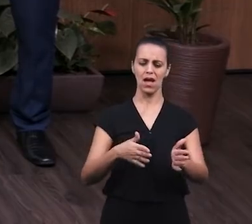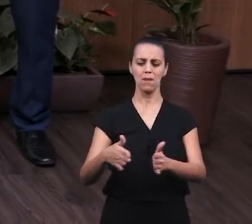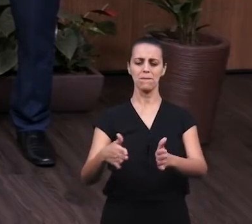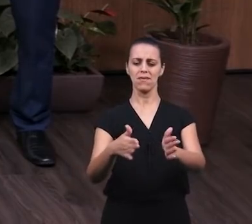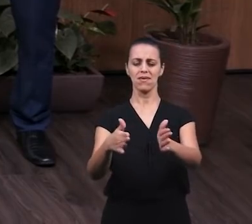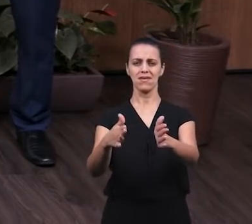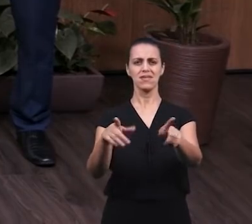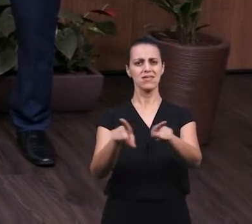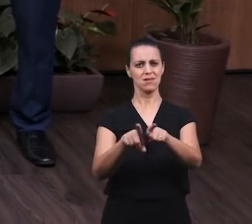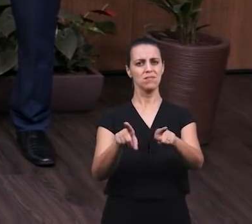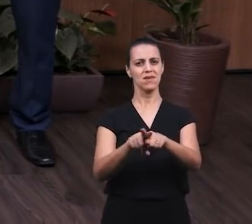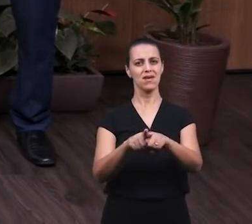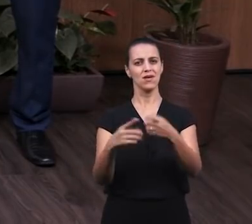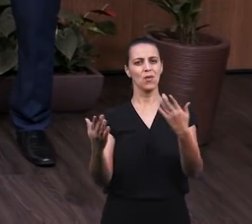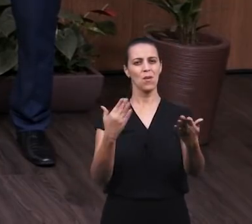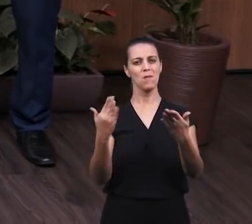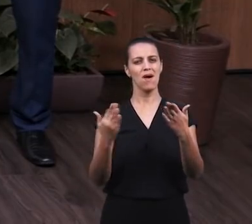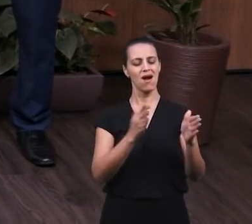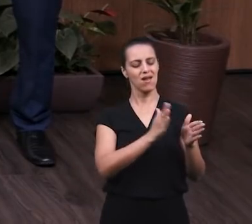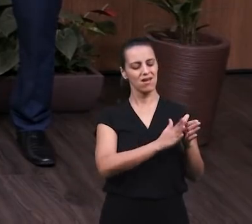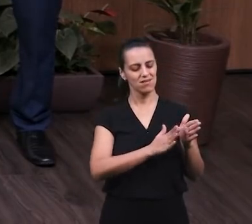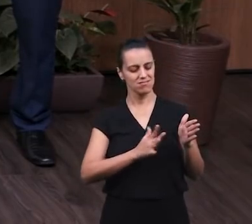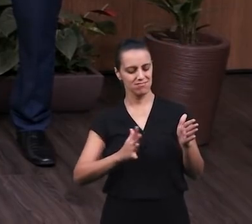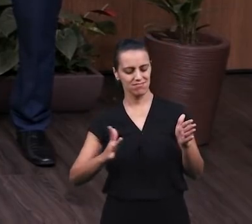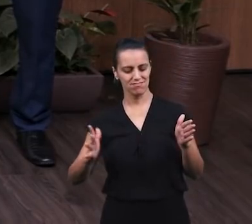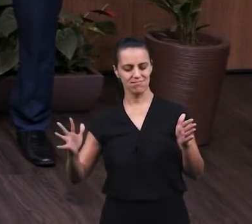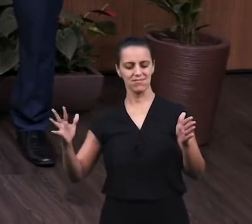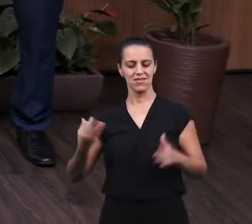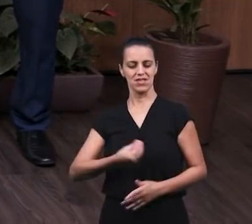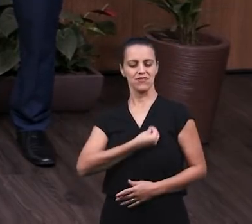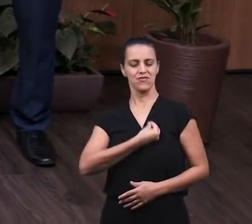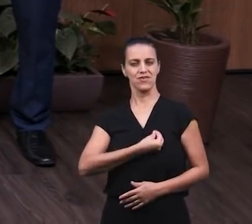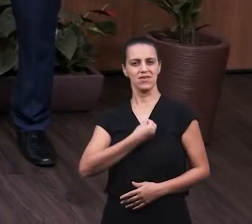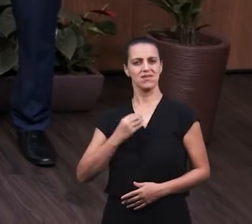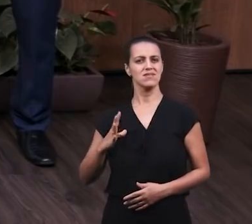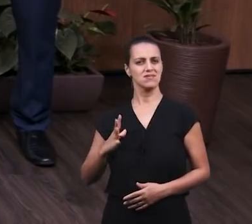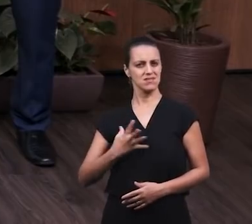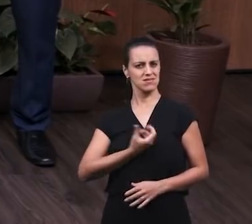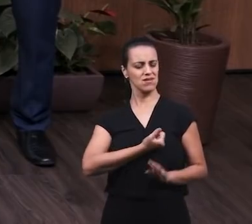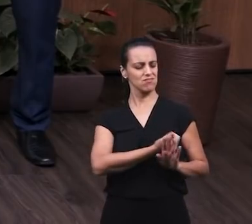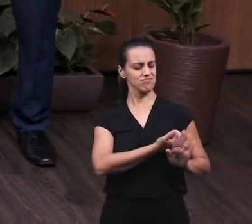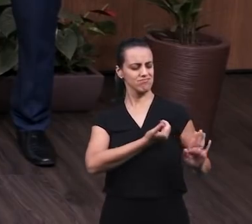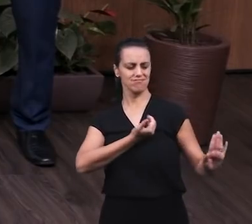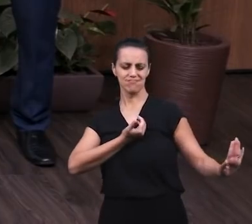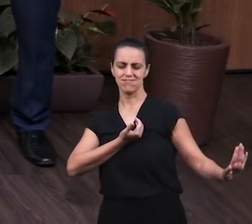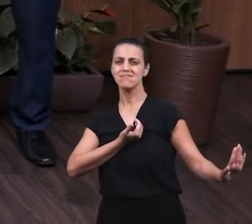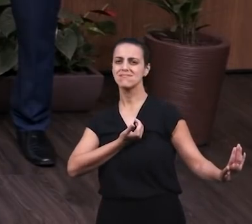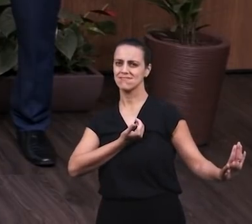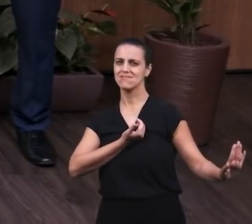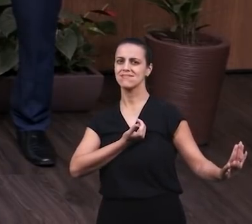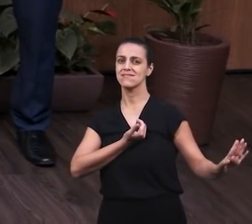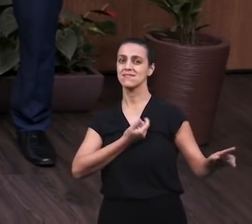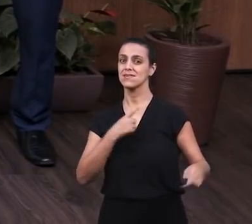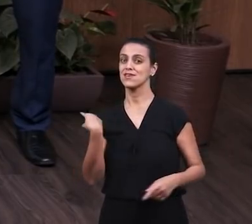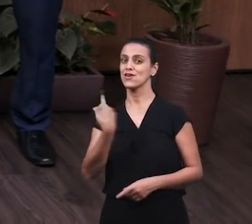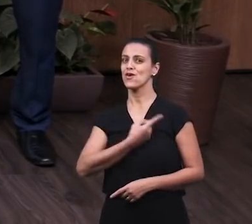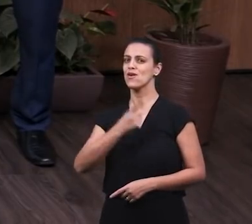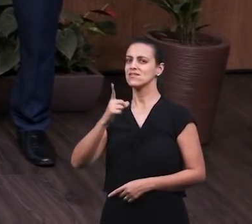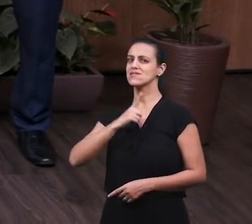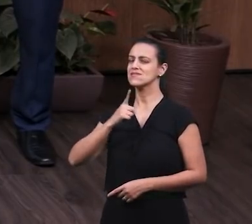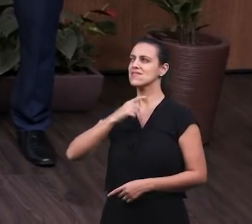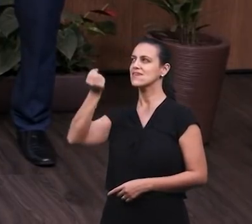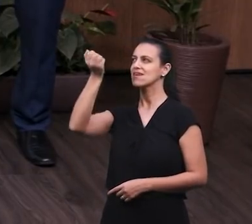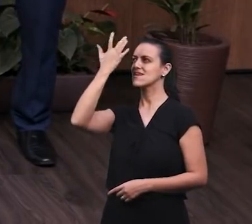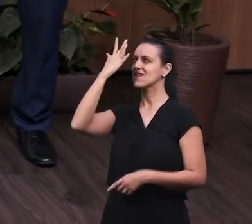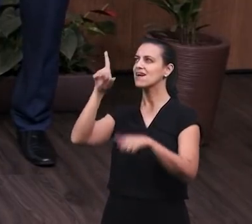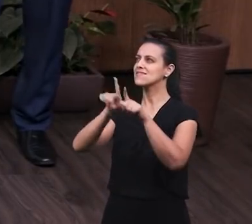no Santíssimo, é esse processo em santificação para encontrar a graça e a paz de Deus,